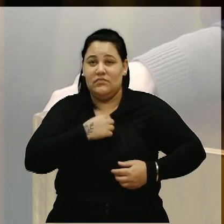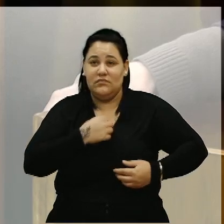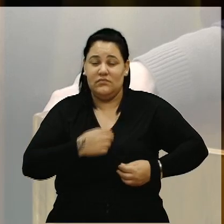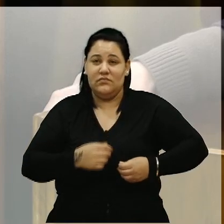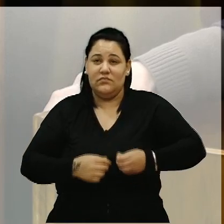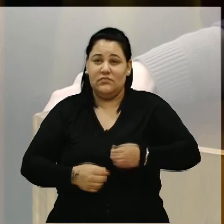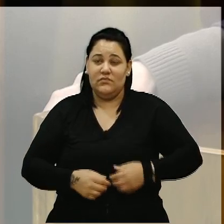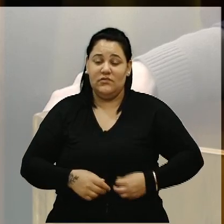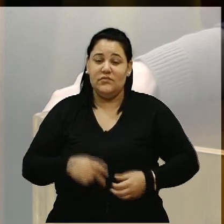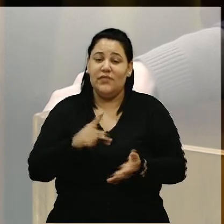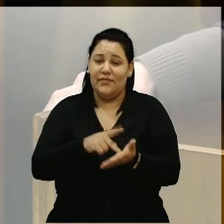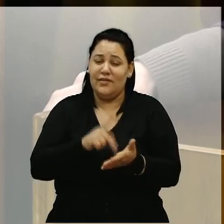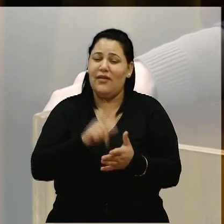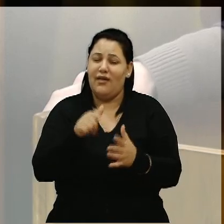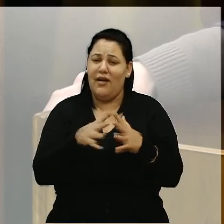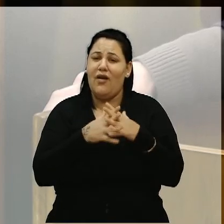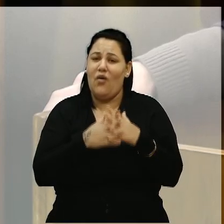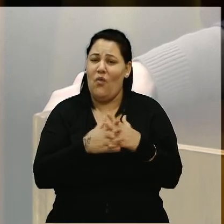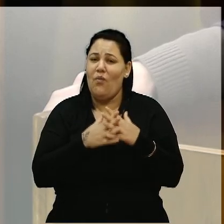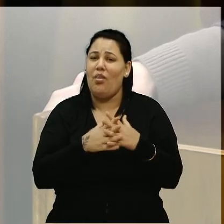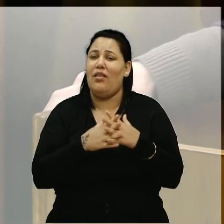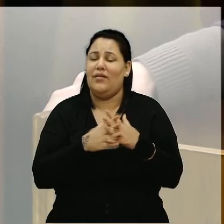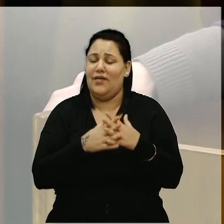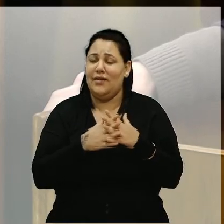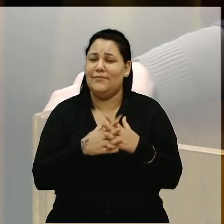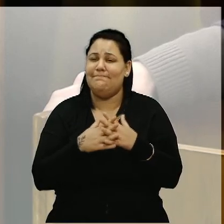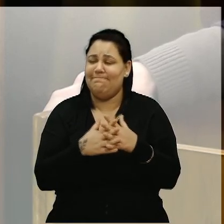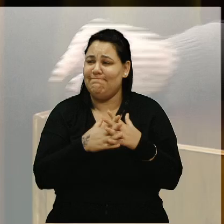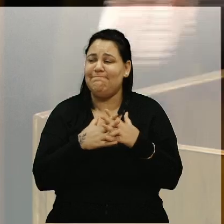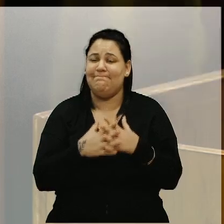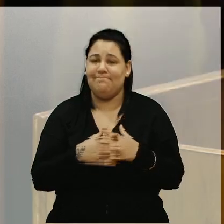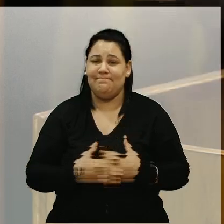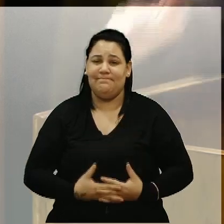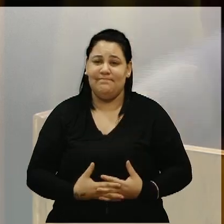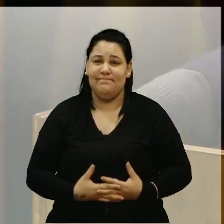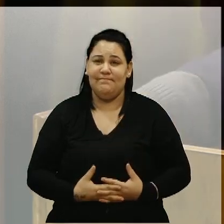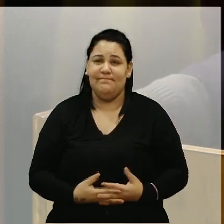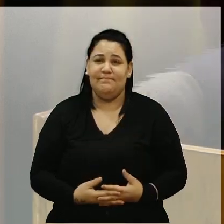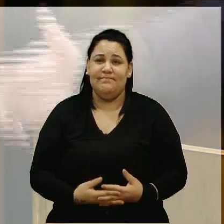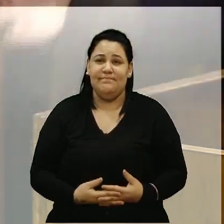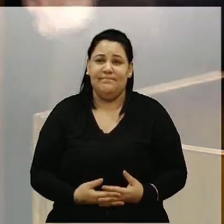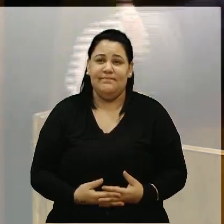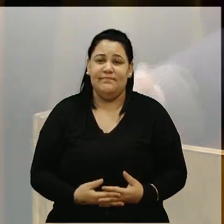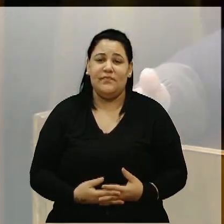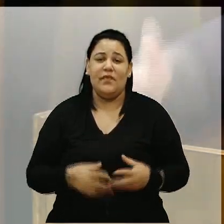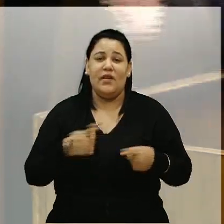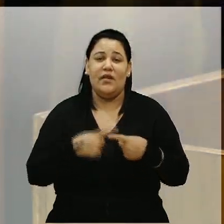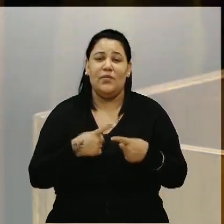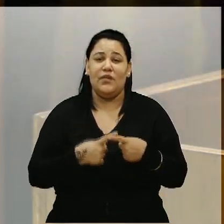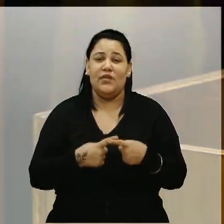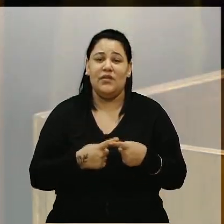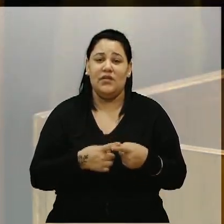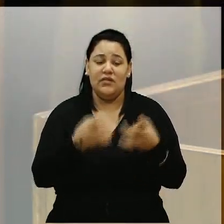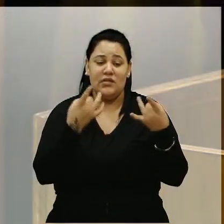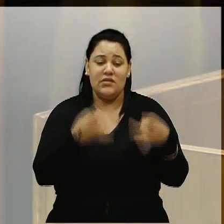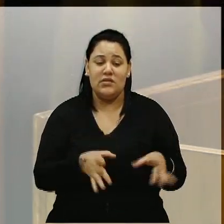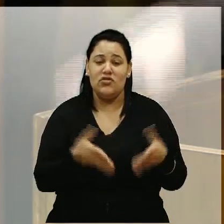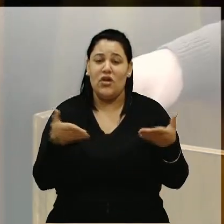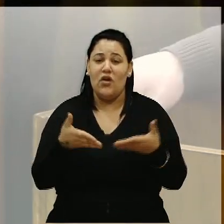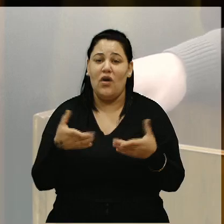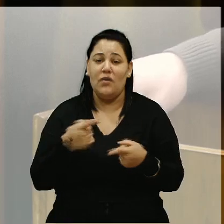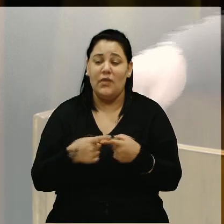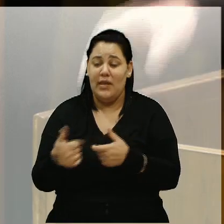situação complicada, complexa. E por que acabam desistindo agora? Porque é véspera